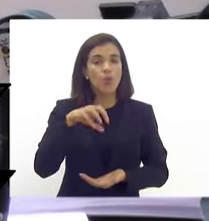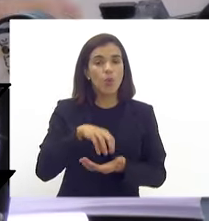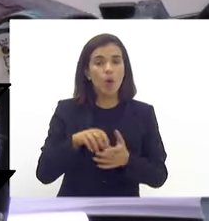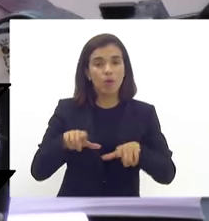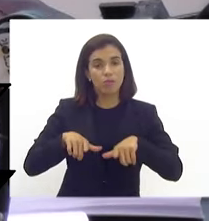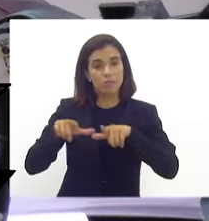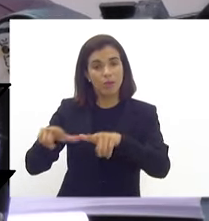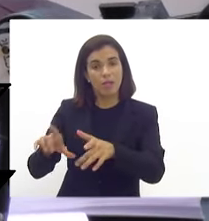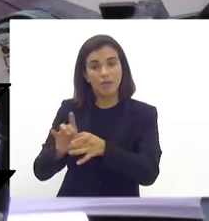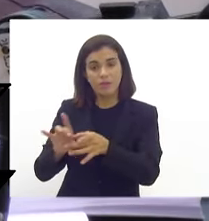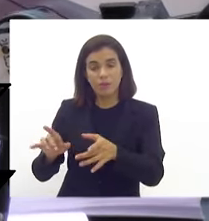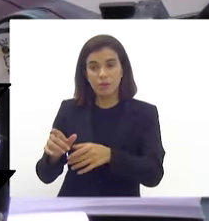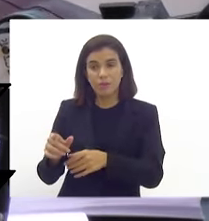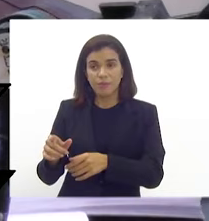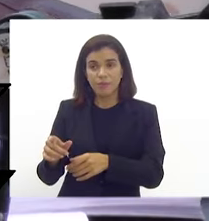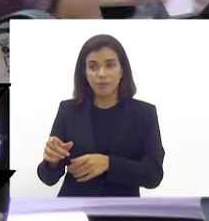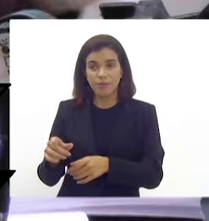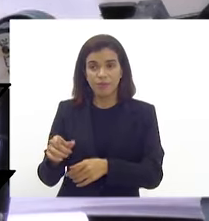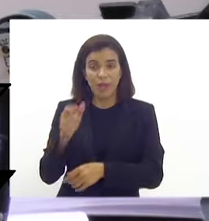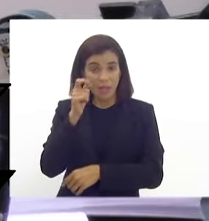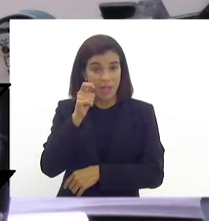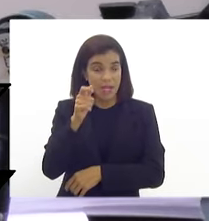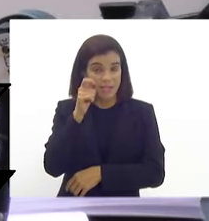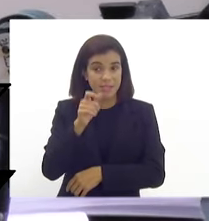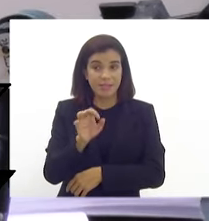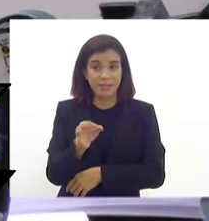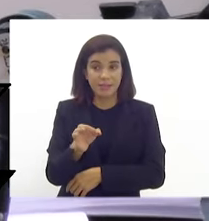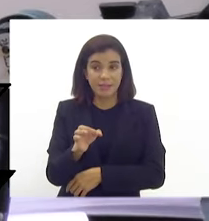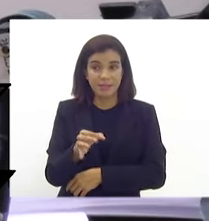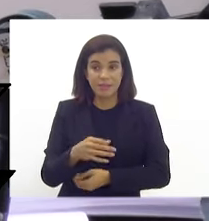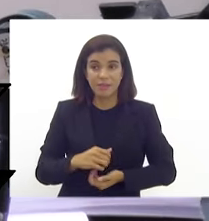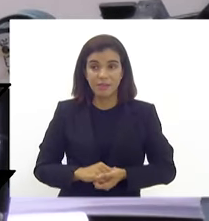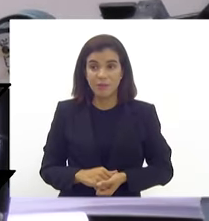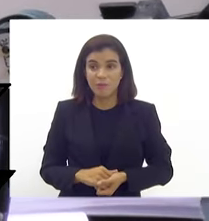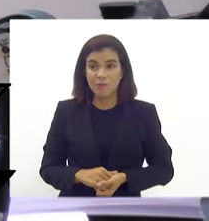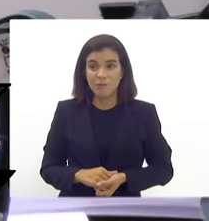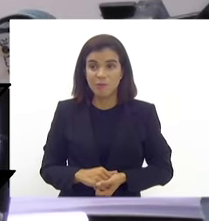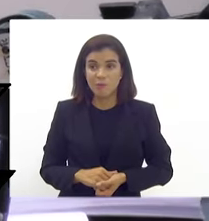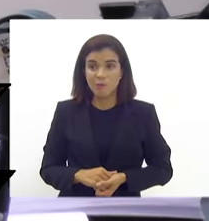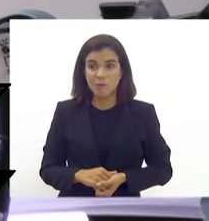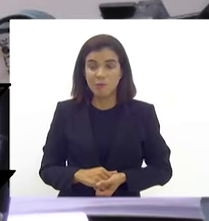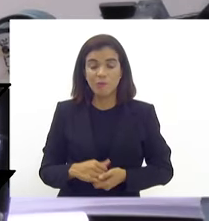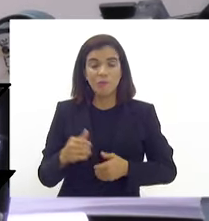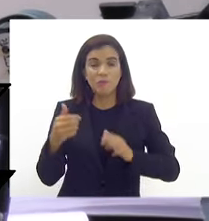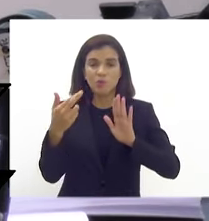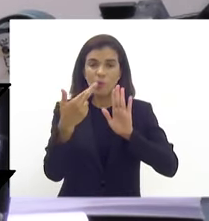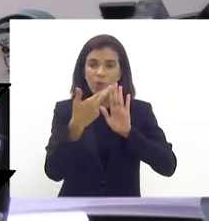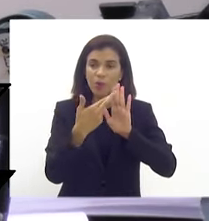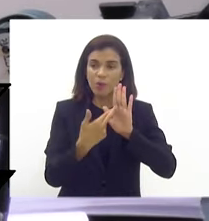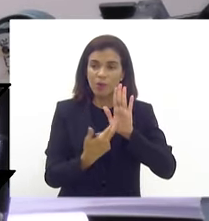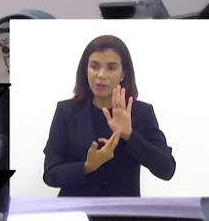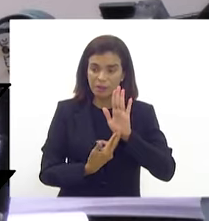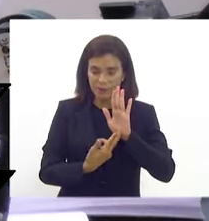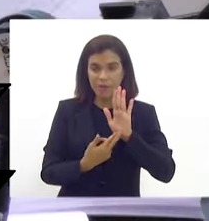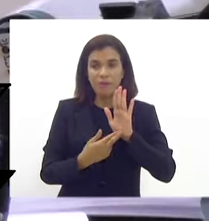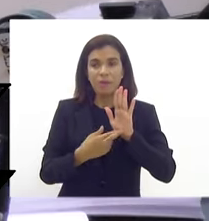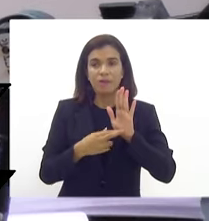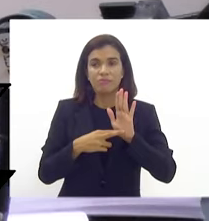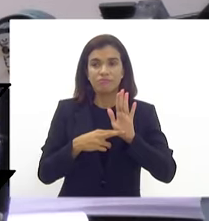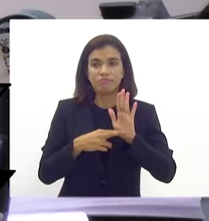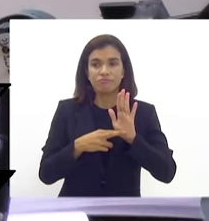oferece resposta Ah isso aqui é interessante que ela colocou que o critério de prevalência do autto de